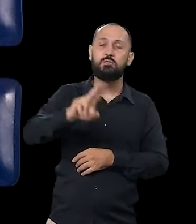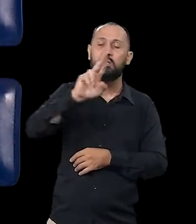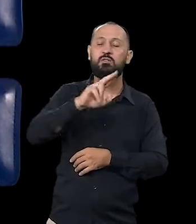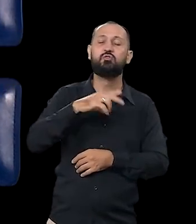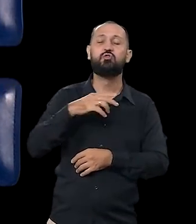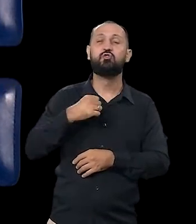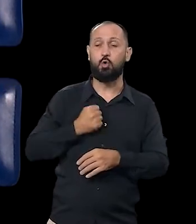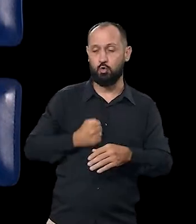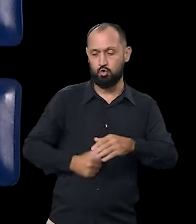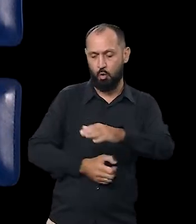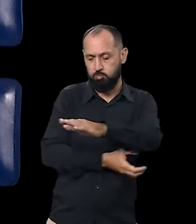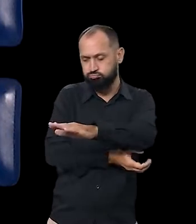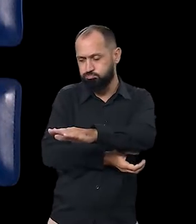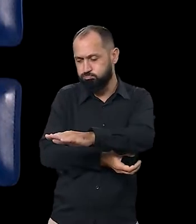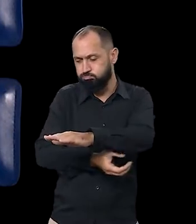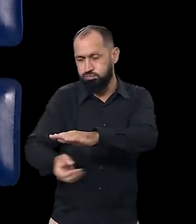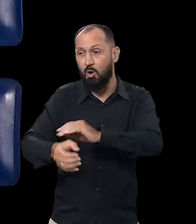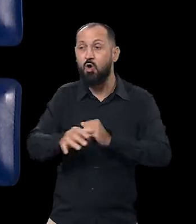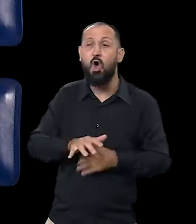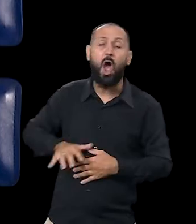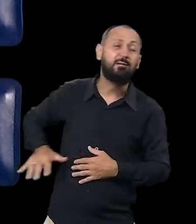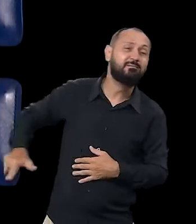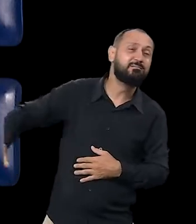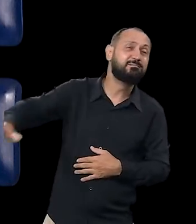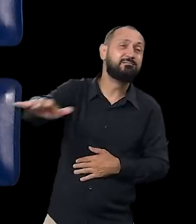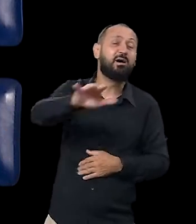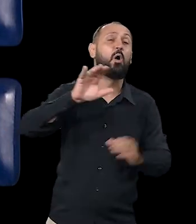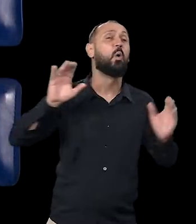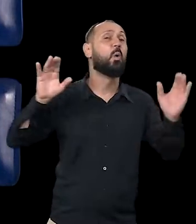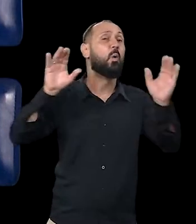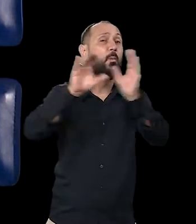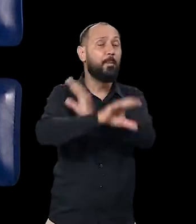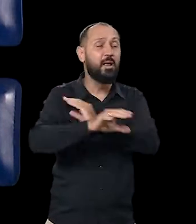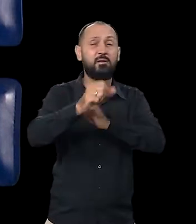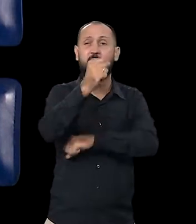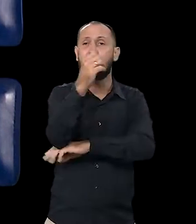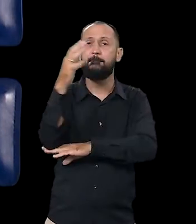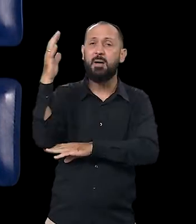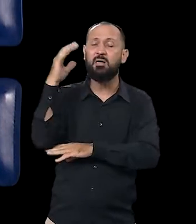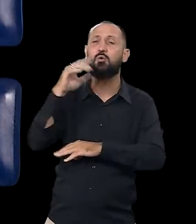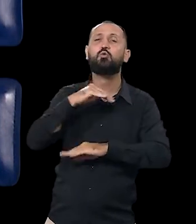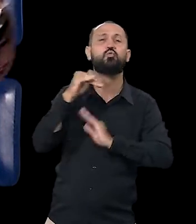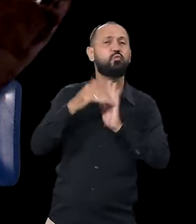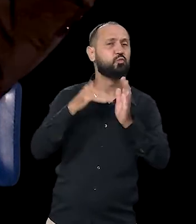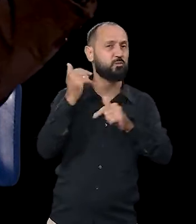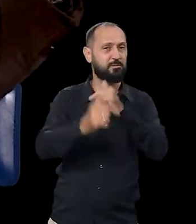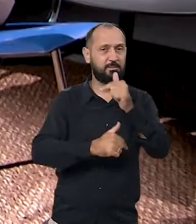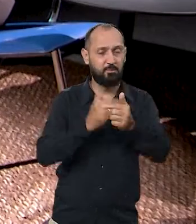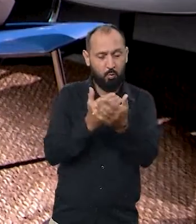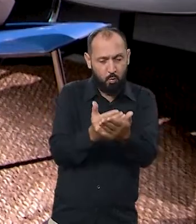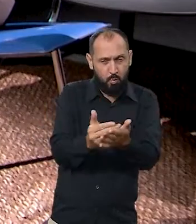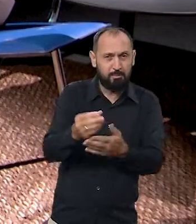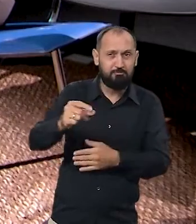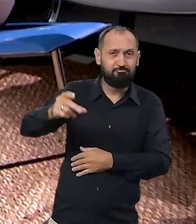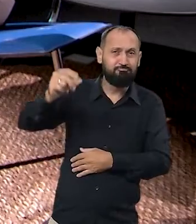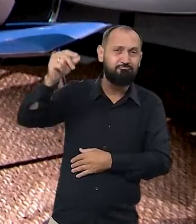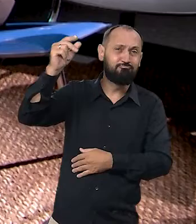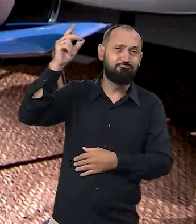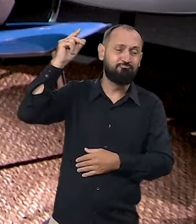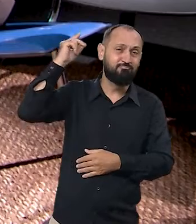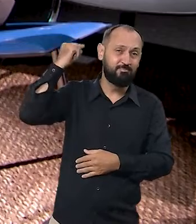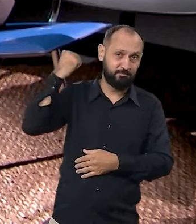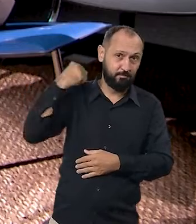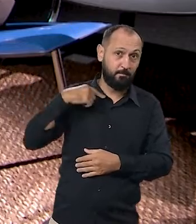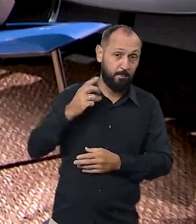serviço de coleta e tratamento de esgoto. Isso significa que, do ponto de vista de saneamento ambiental, todo aquele trabalho que nós iniciamos